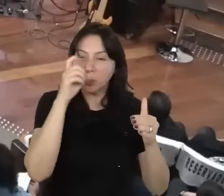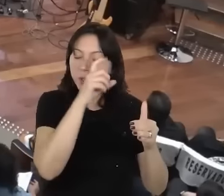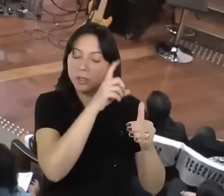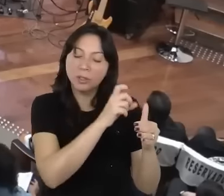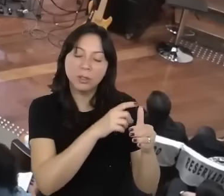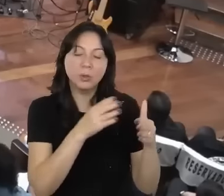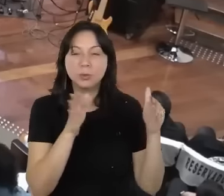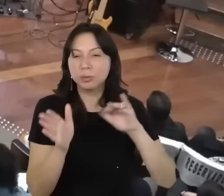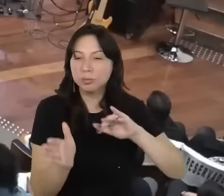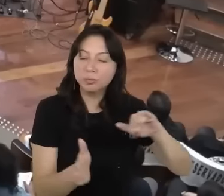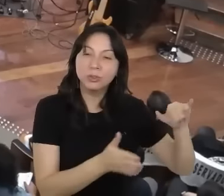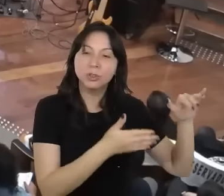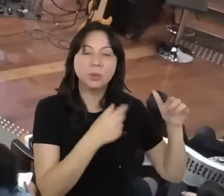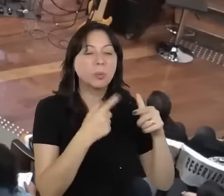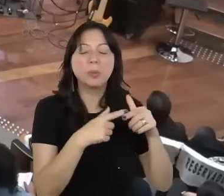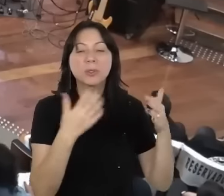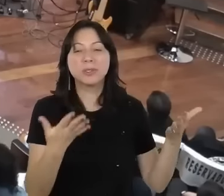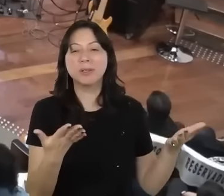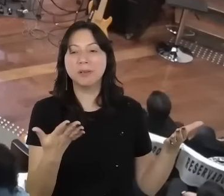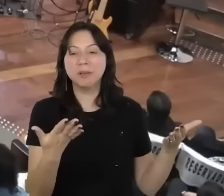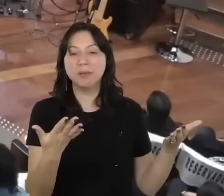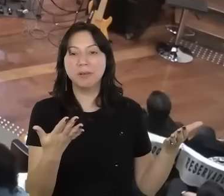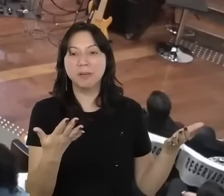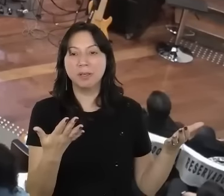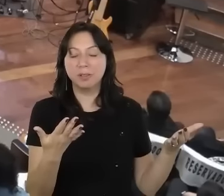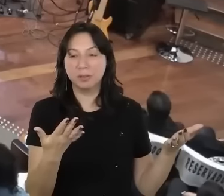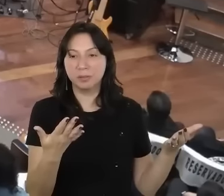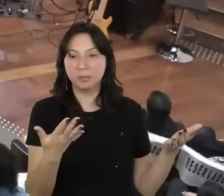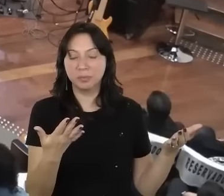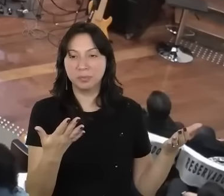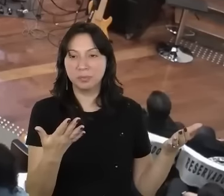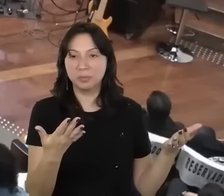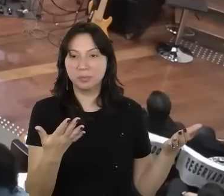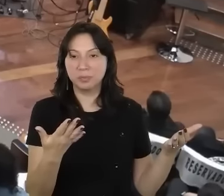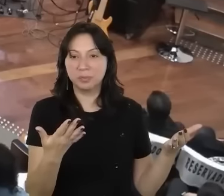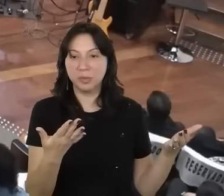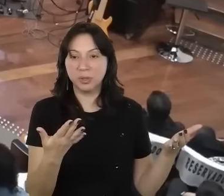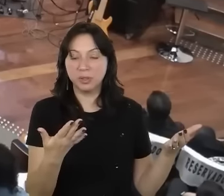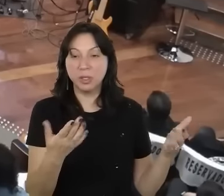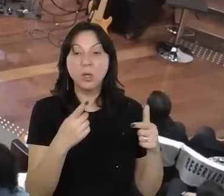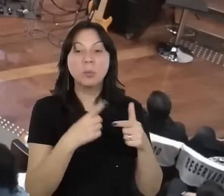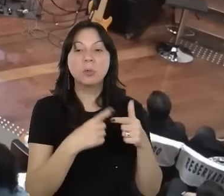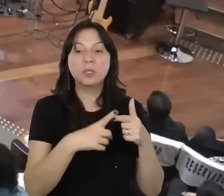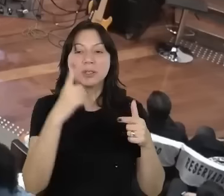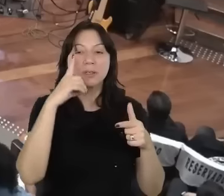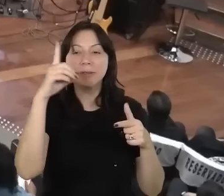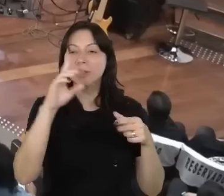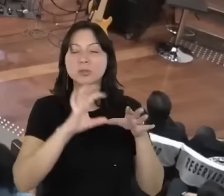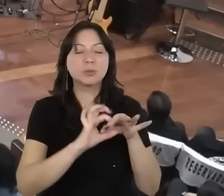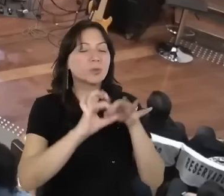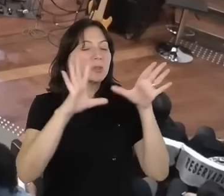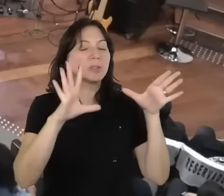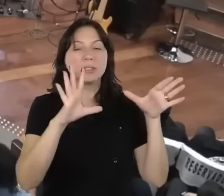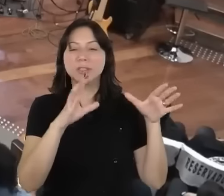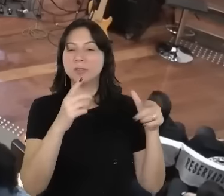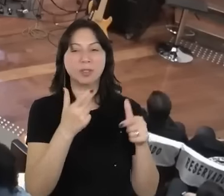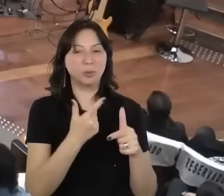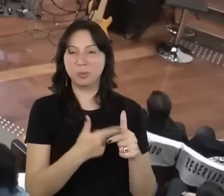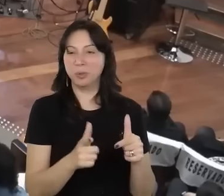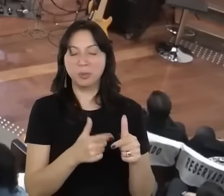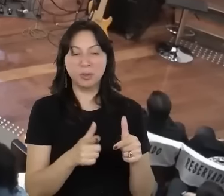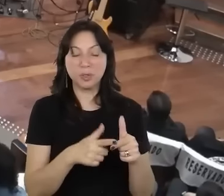vida e nada vai intimidar você Por que que Deus não nos poupa Por que que Deus não nos livra Por que que um